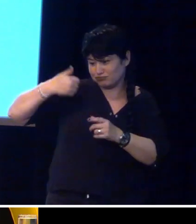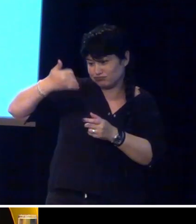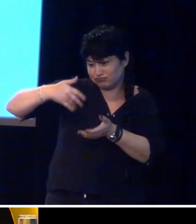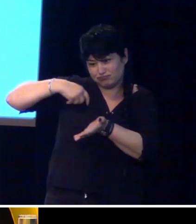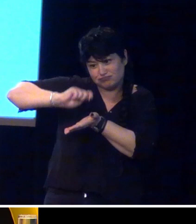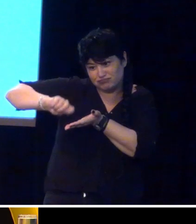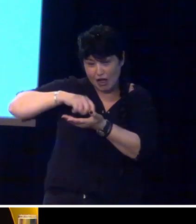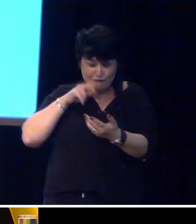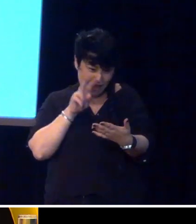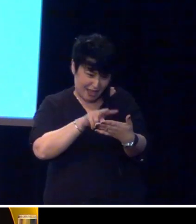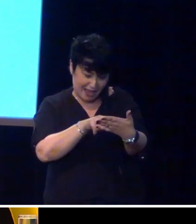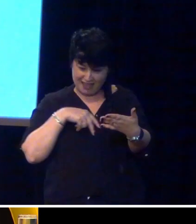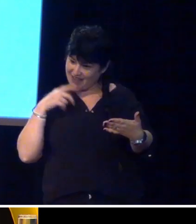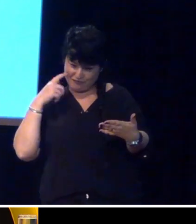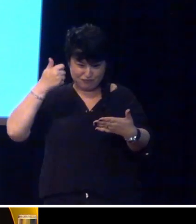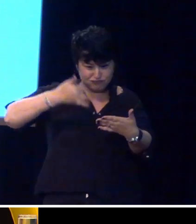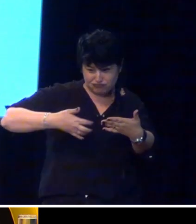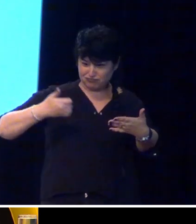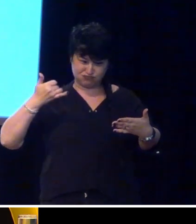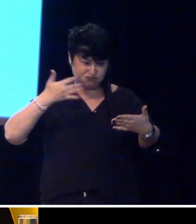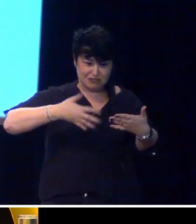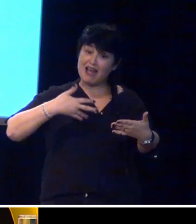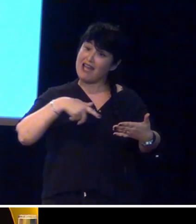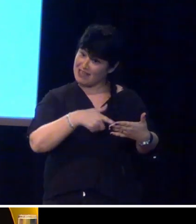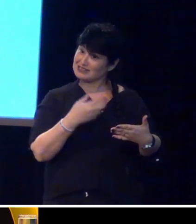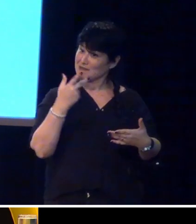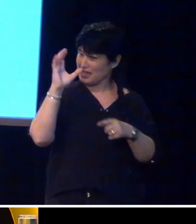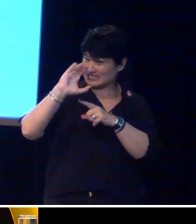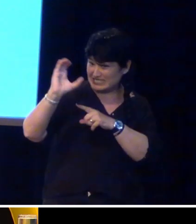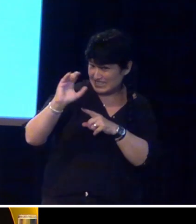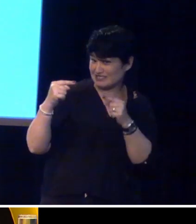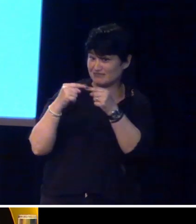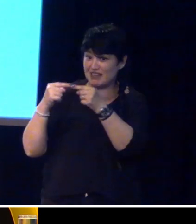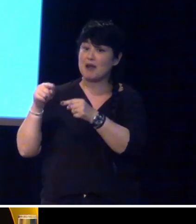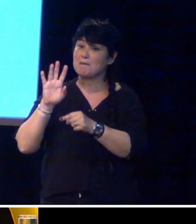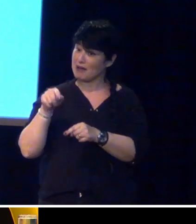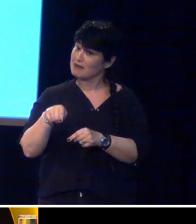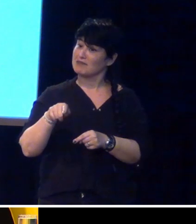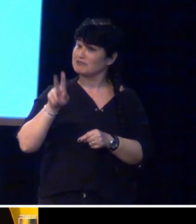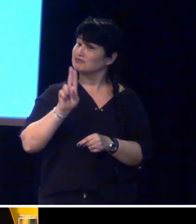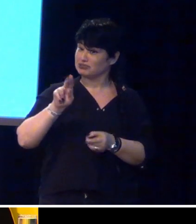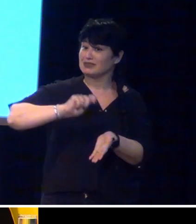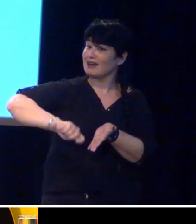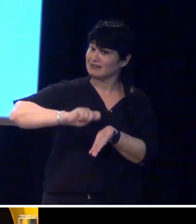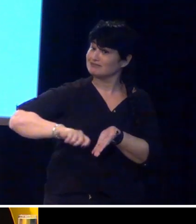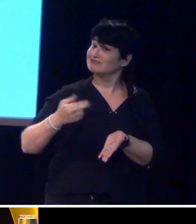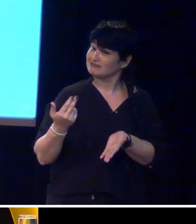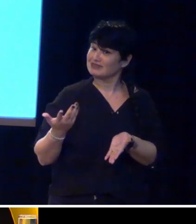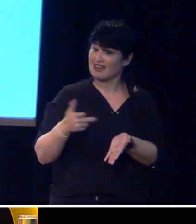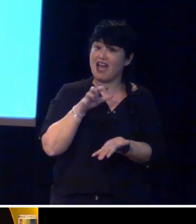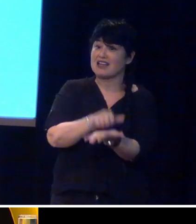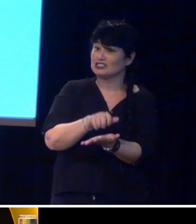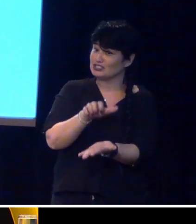descreviam o que estavam vendo. Então, apesar de também ser uma atividade de ciências, era usado também para escrita, né, o